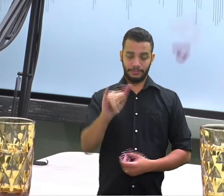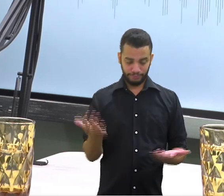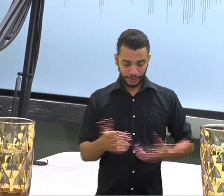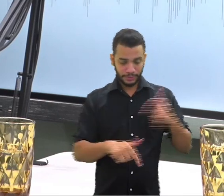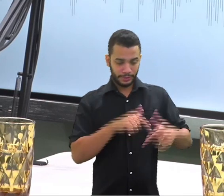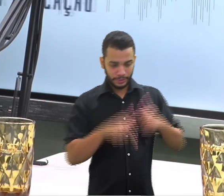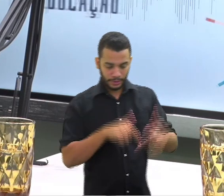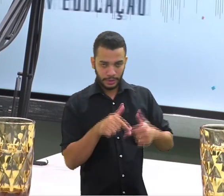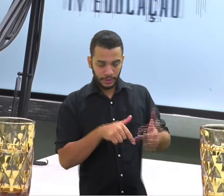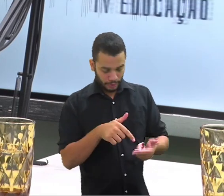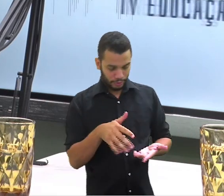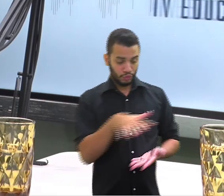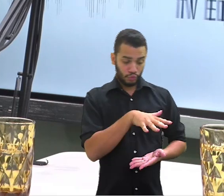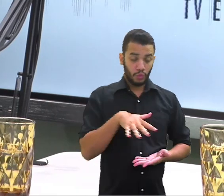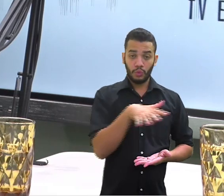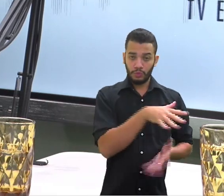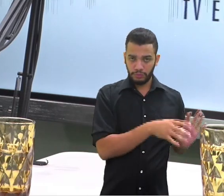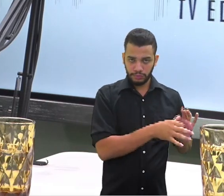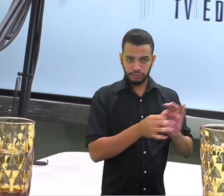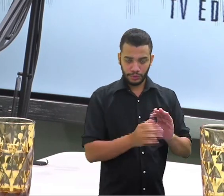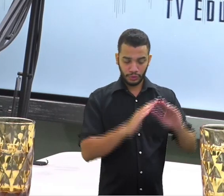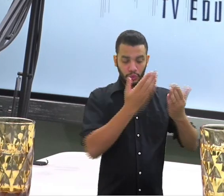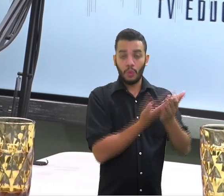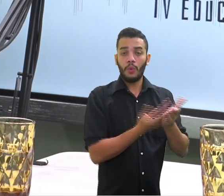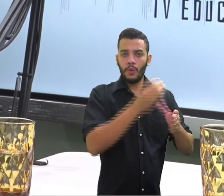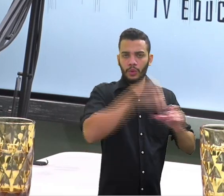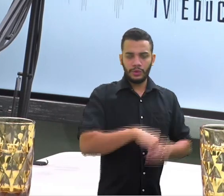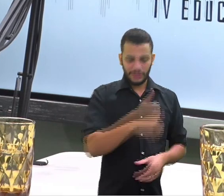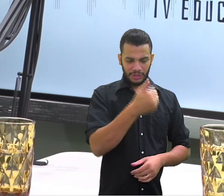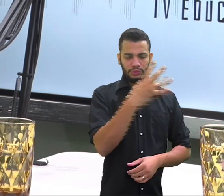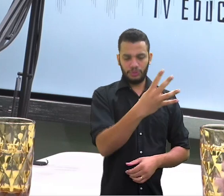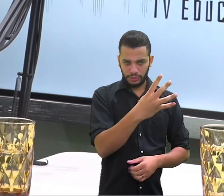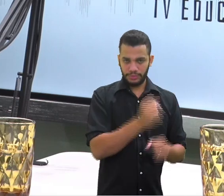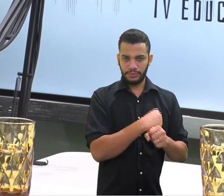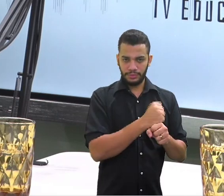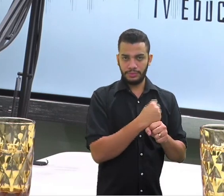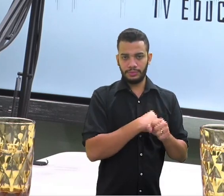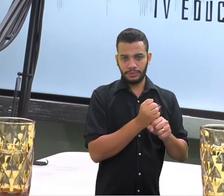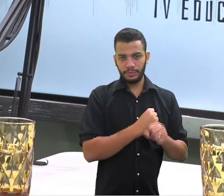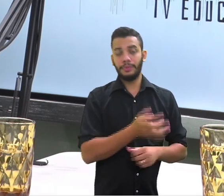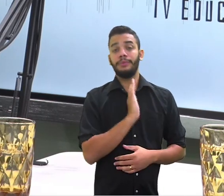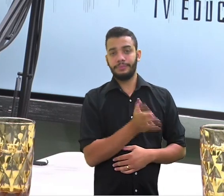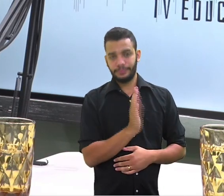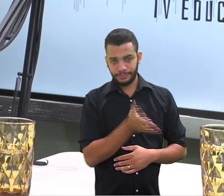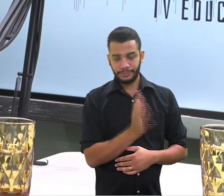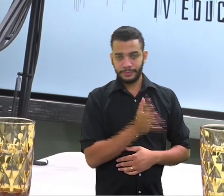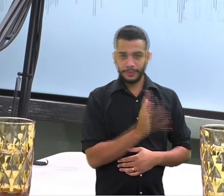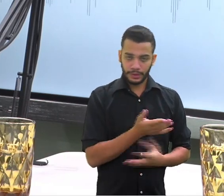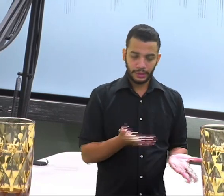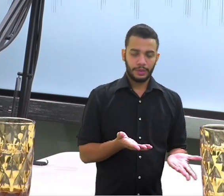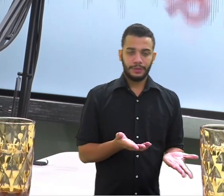adolescente há mais de 20 anos. Na própria polícia, trabalhei uns 10 anos e ainda continuo atuando com algumas